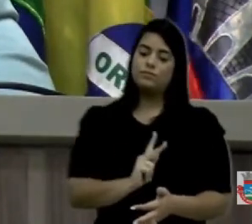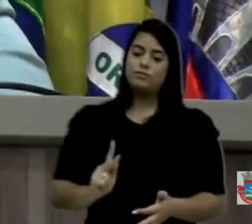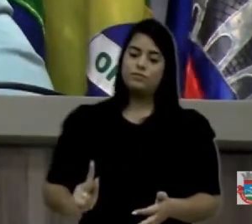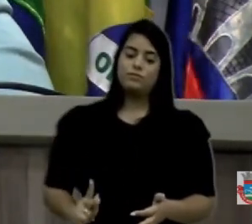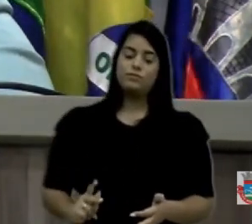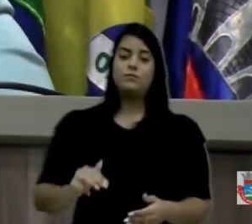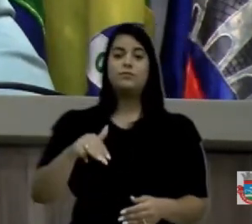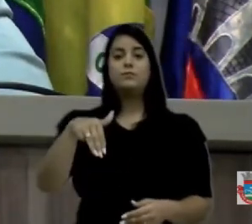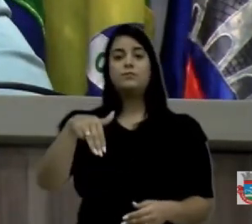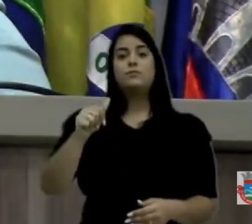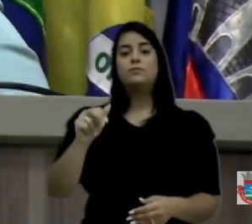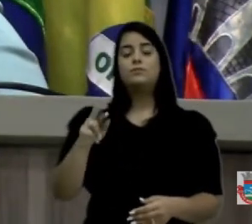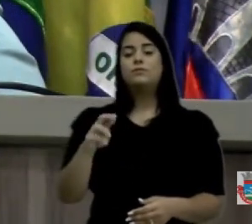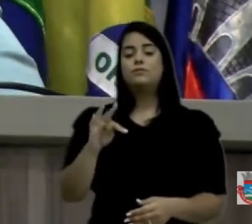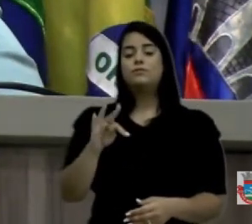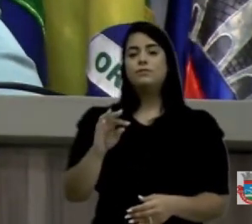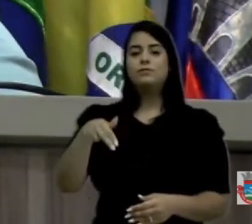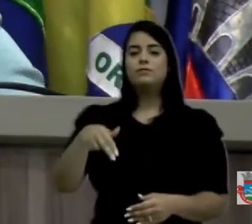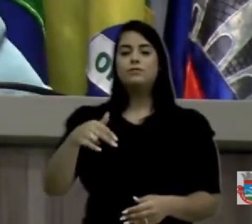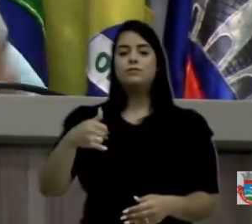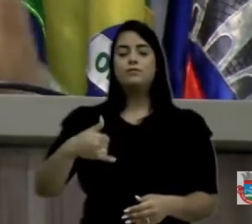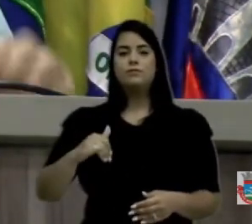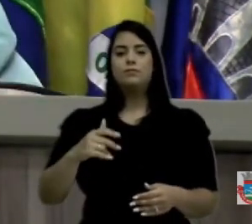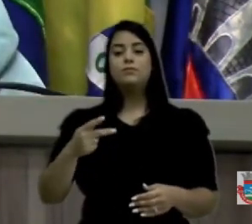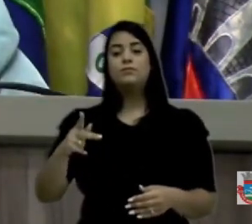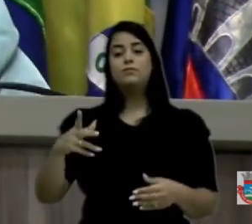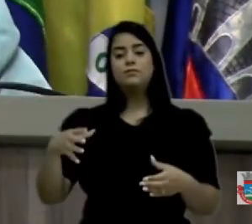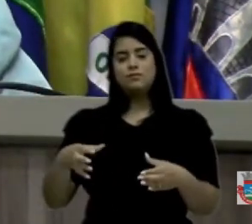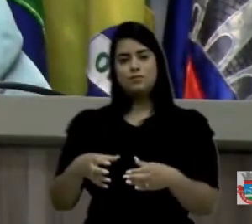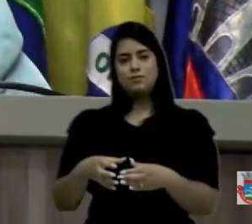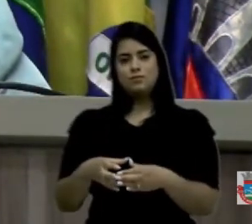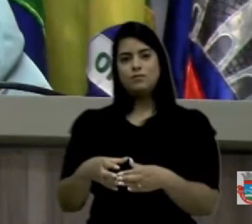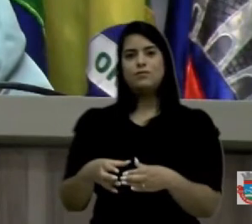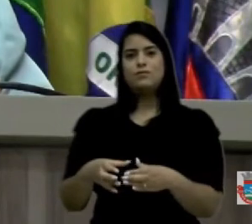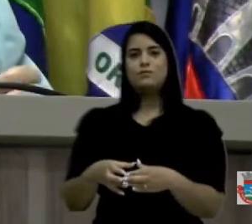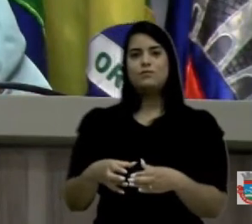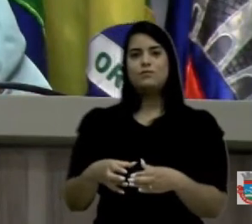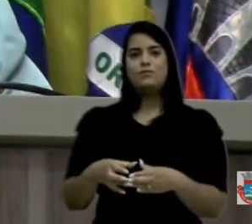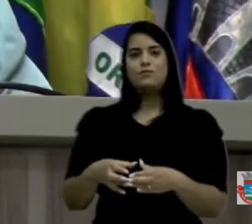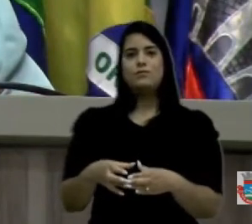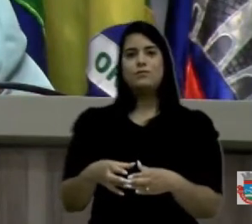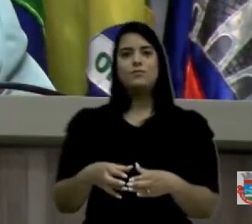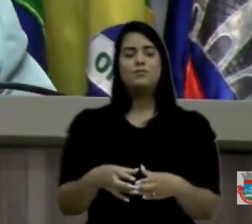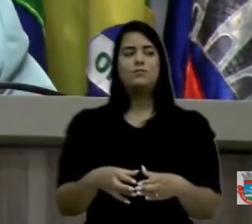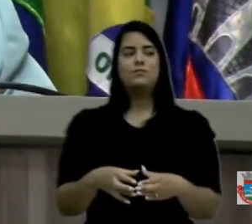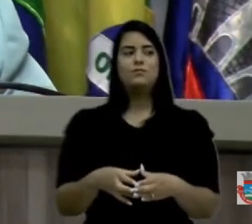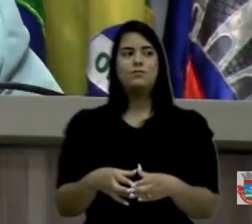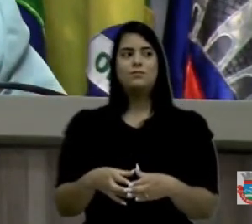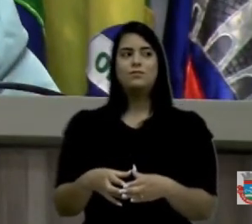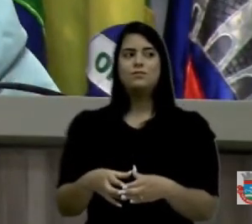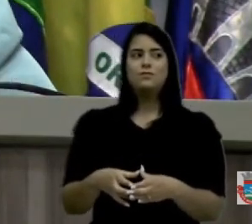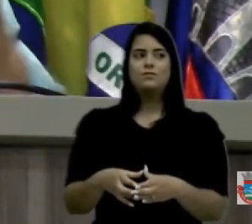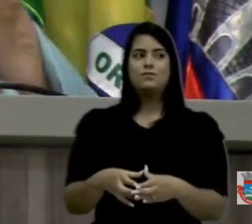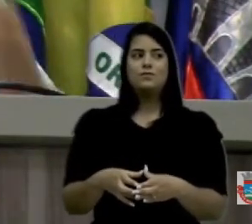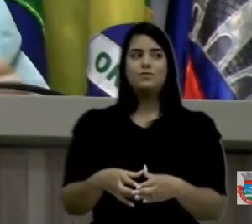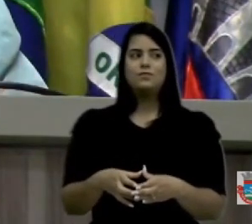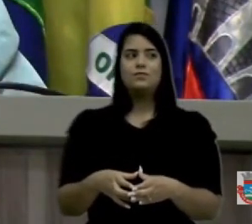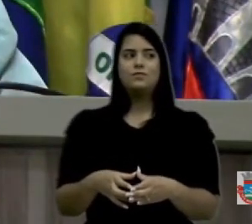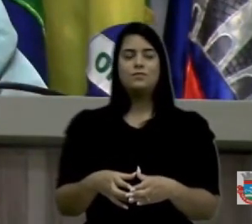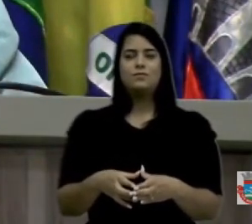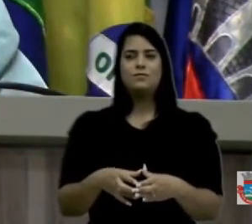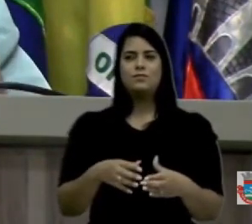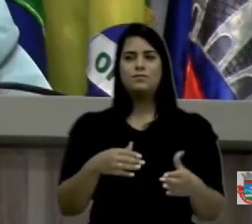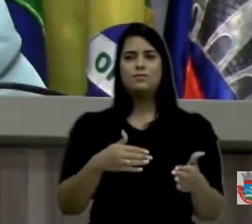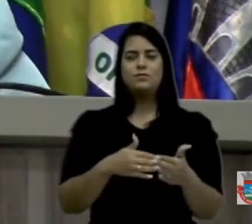Marton e toda sua equipe pela receptividade do camarote da sensibilidade que as pessoas leva